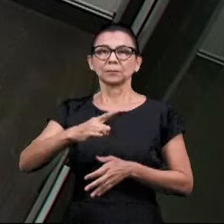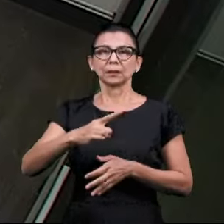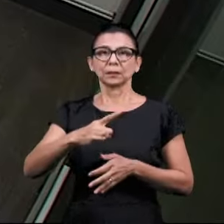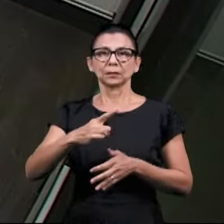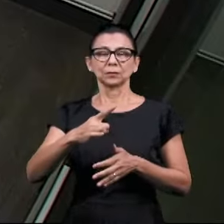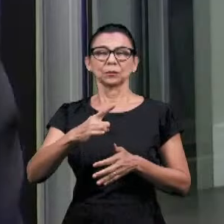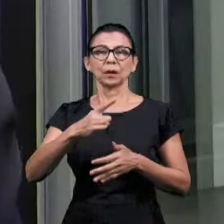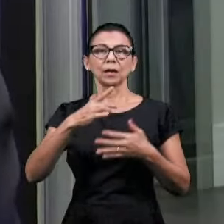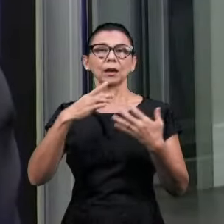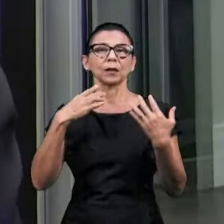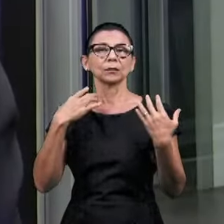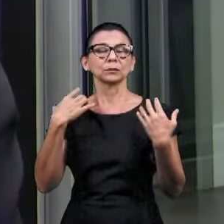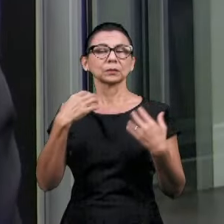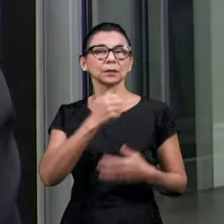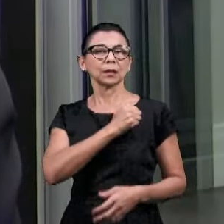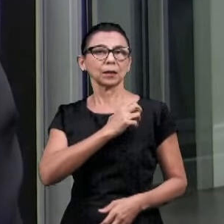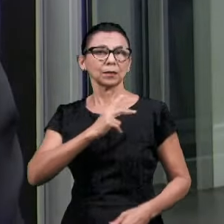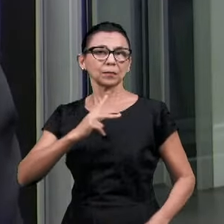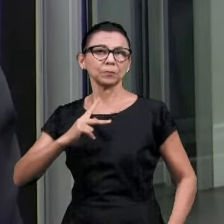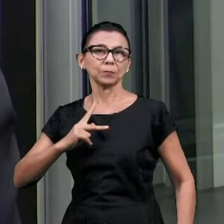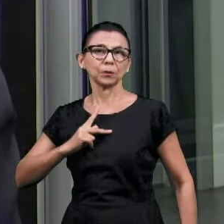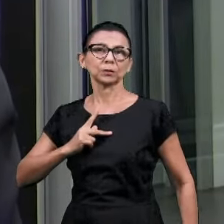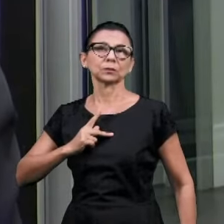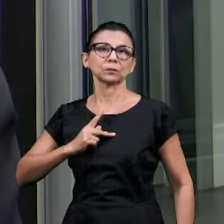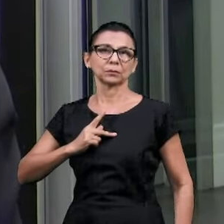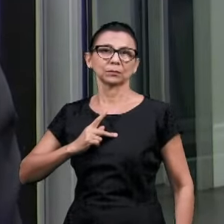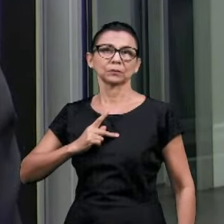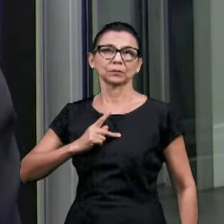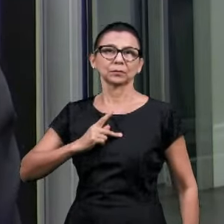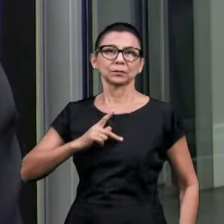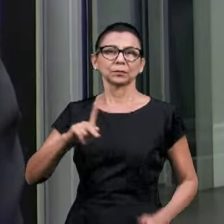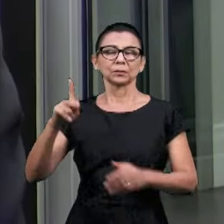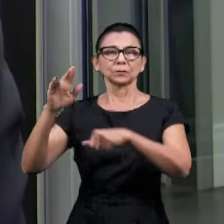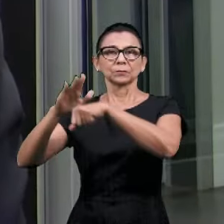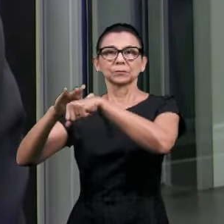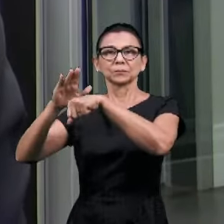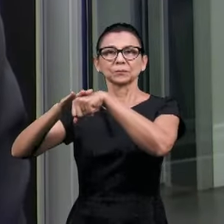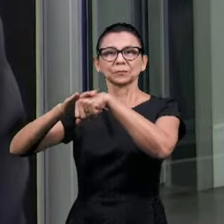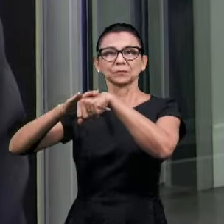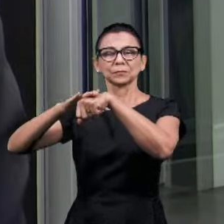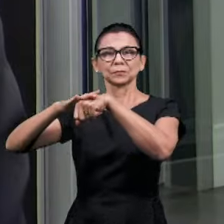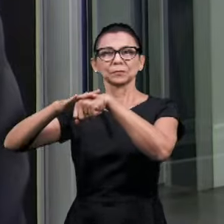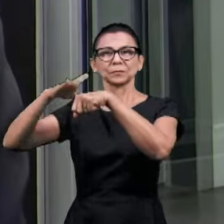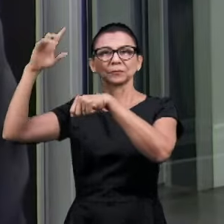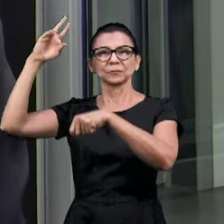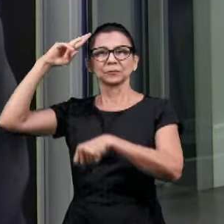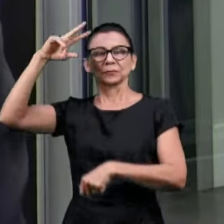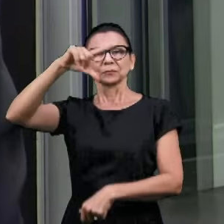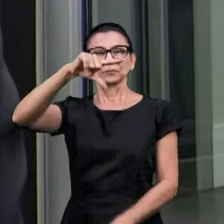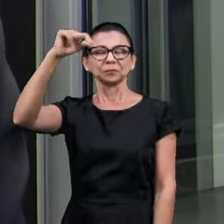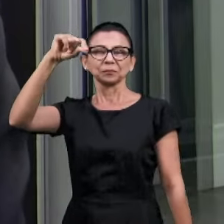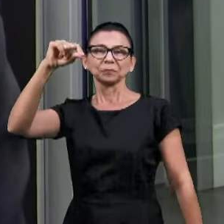né, como quebrantamento ali e tal. Então,